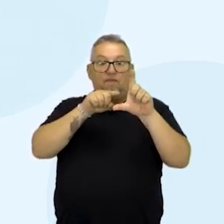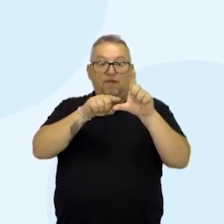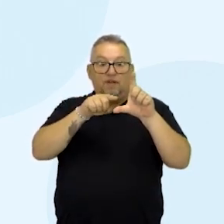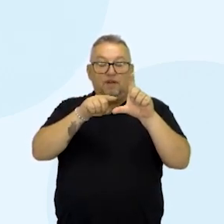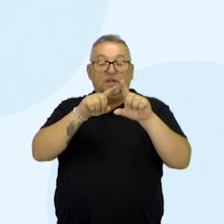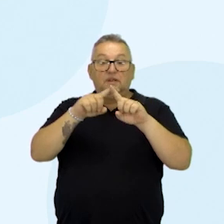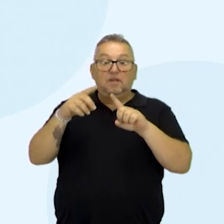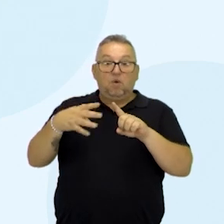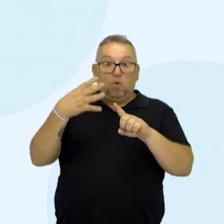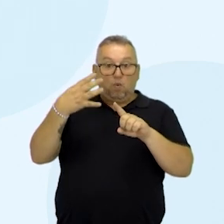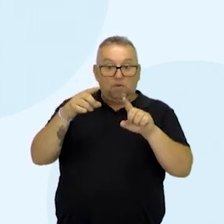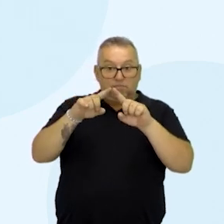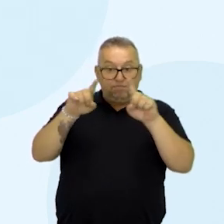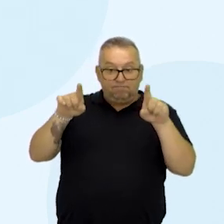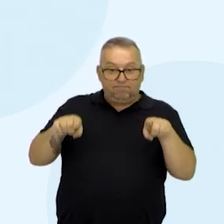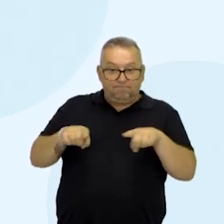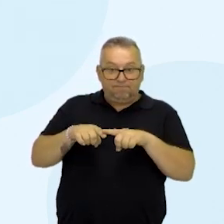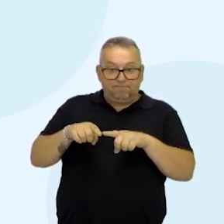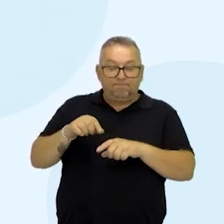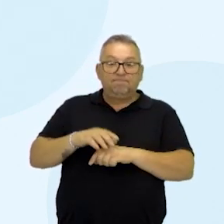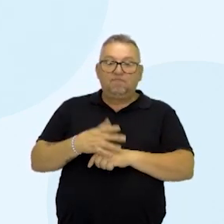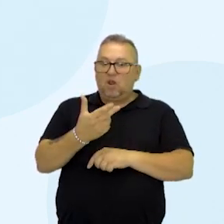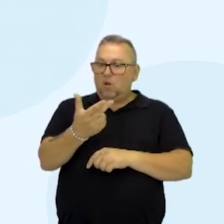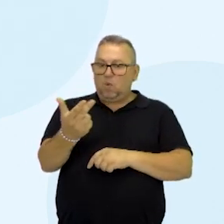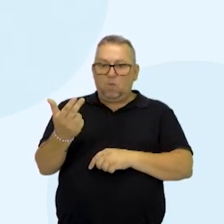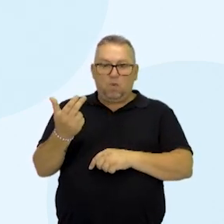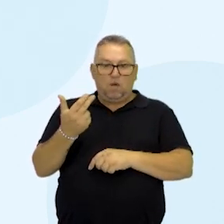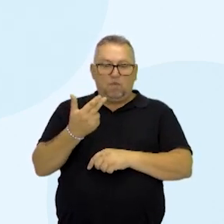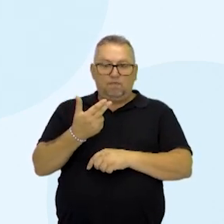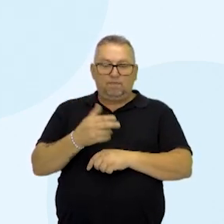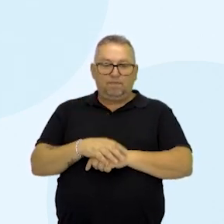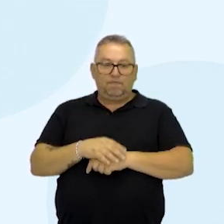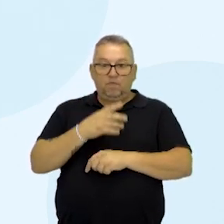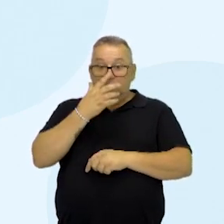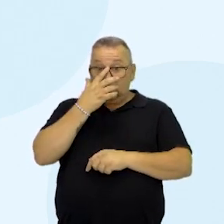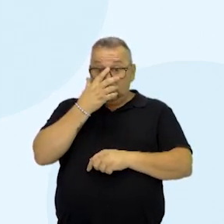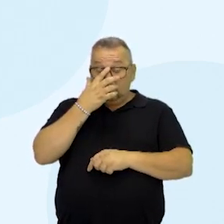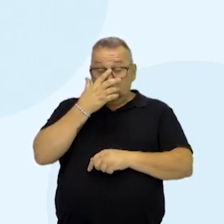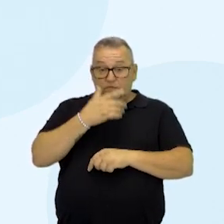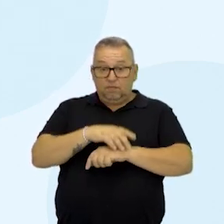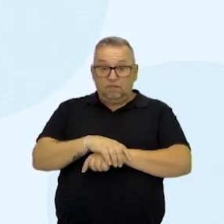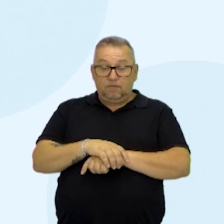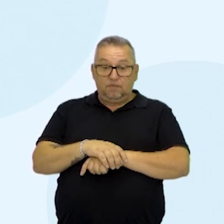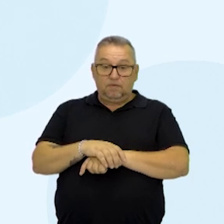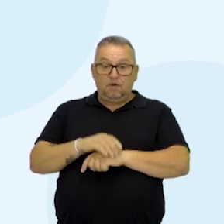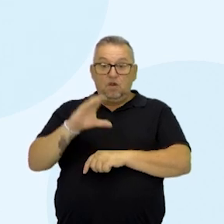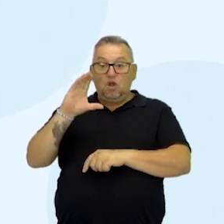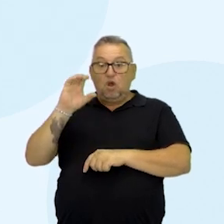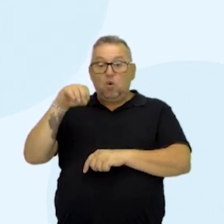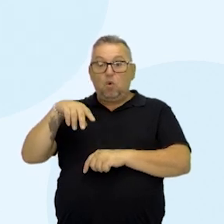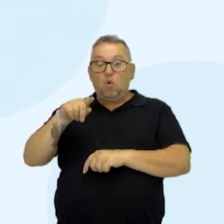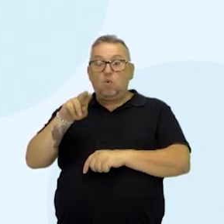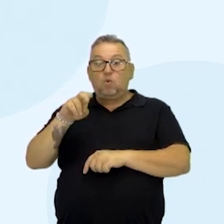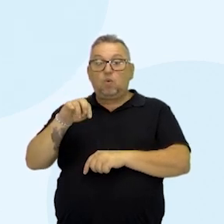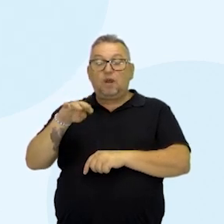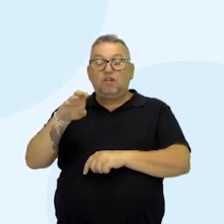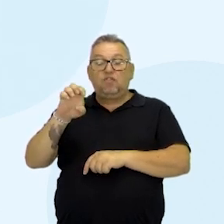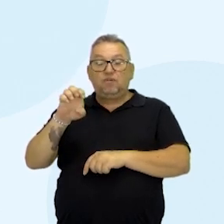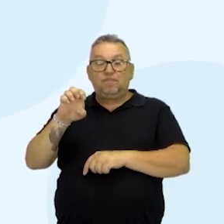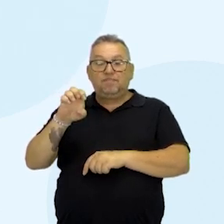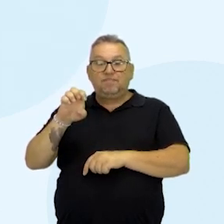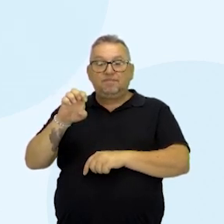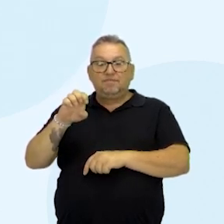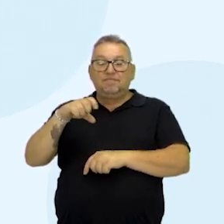os 4 lados, né? São iguais. São iguais. Como é que a gente chama iguais dentro da geometria? Congruente. São congruentes, né? Então, se